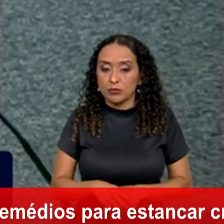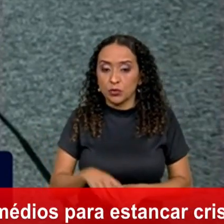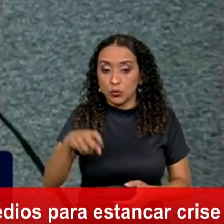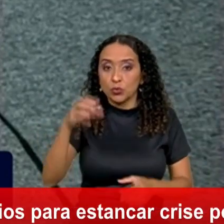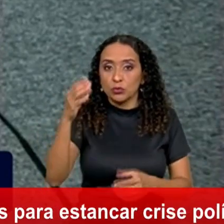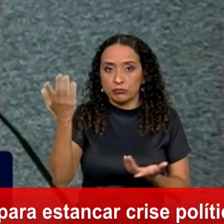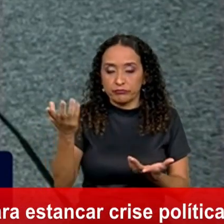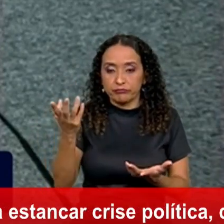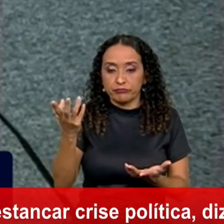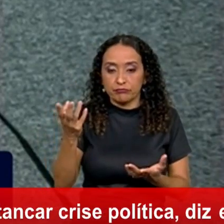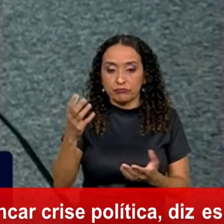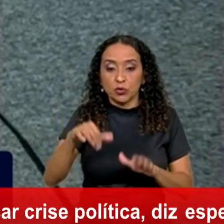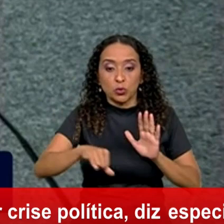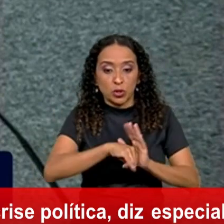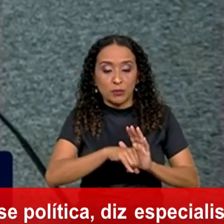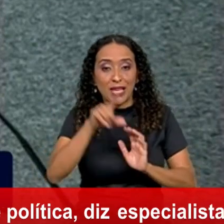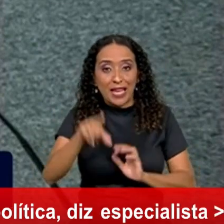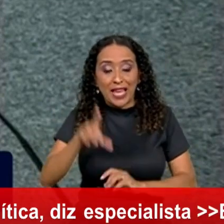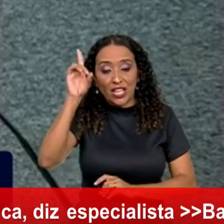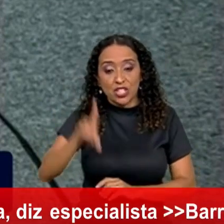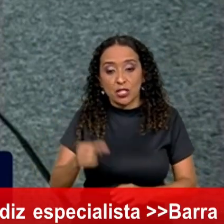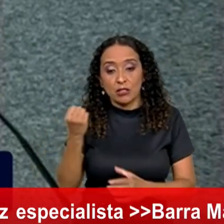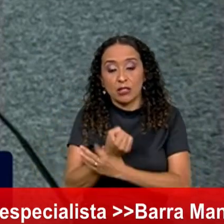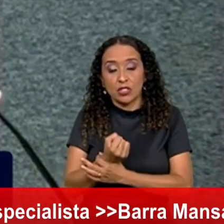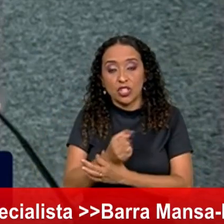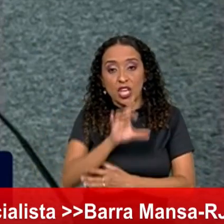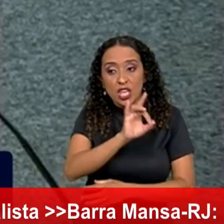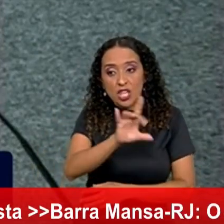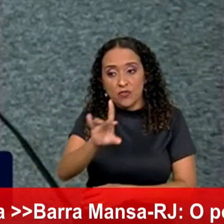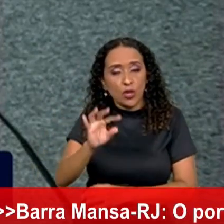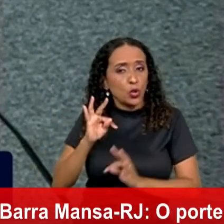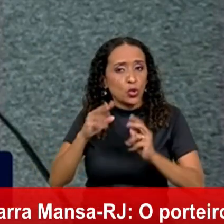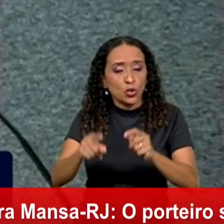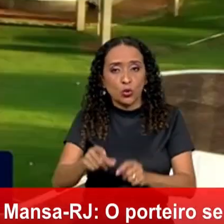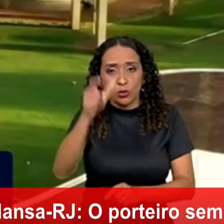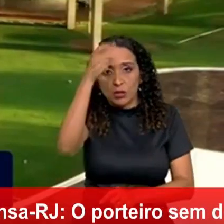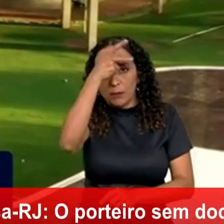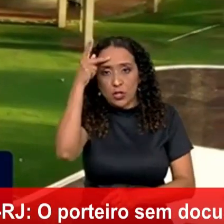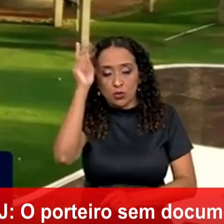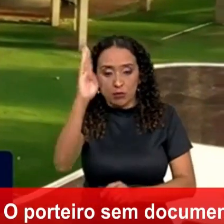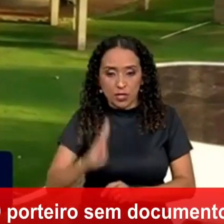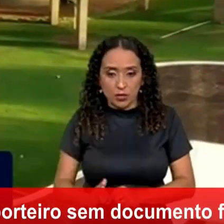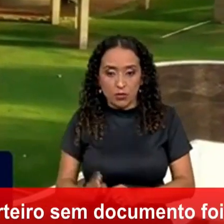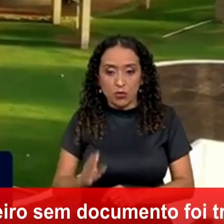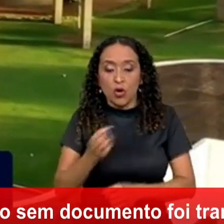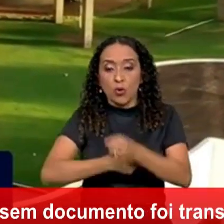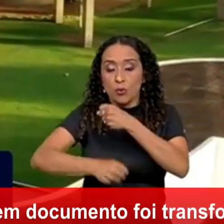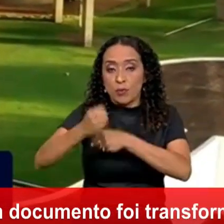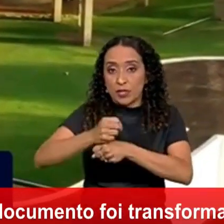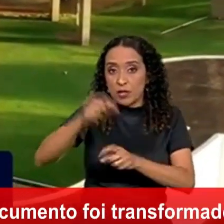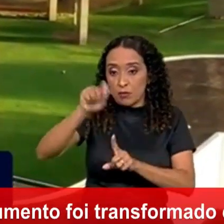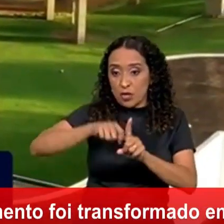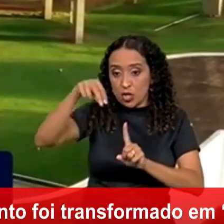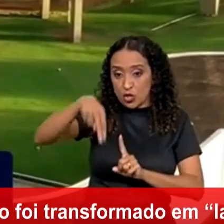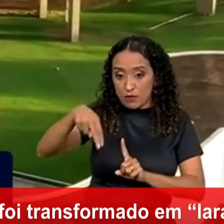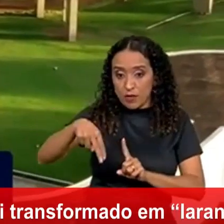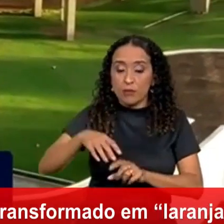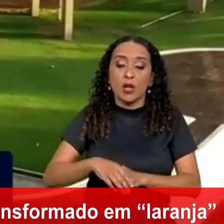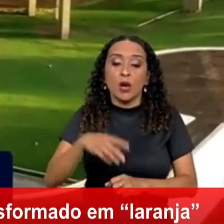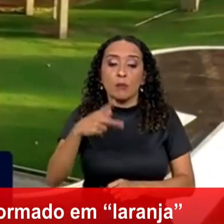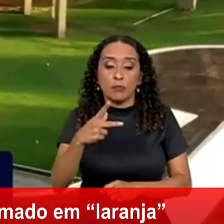se aqui há uma decisão que homologa, essa decisão tem que transitar em julgado. A condenação de Robinho saiu